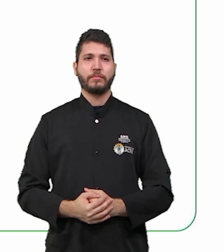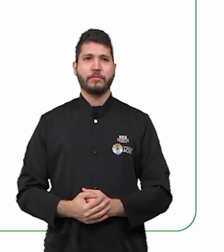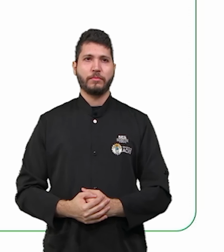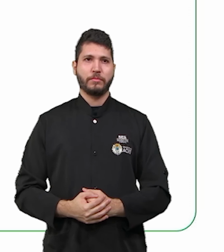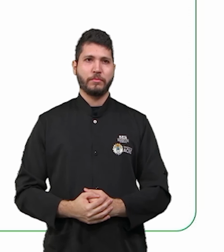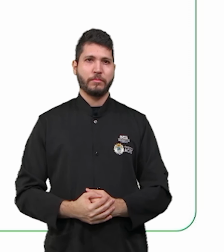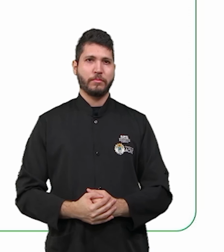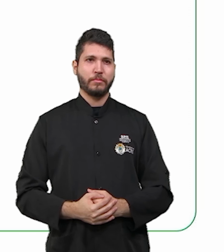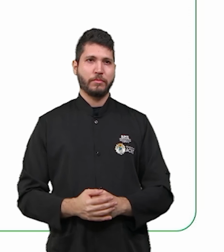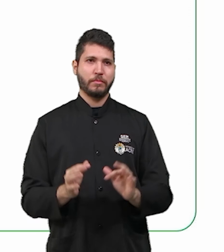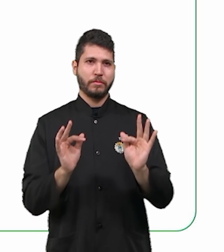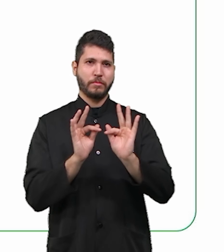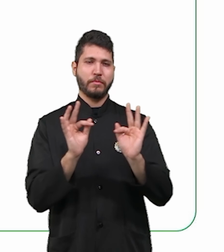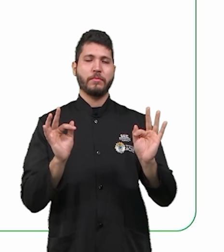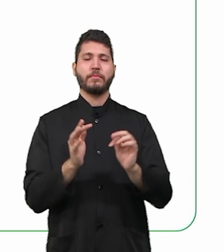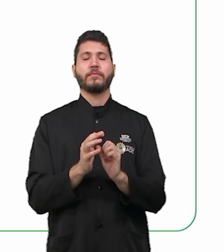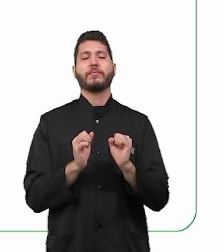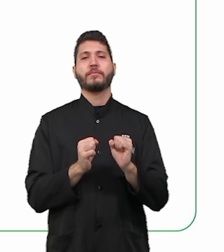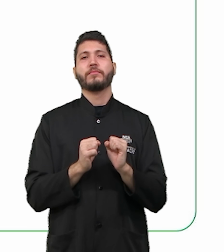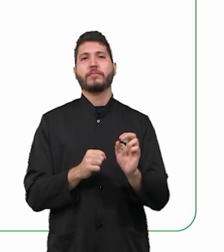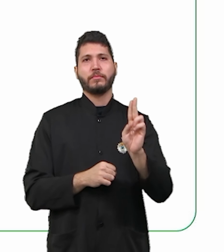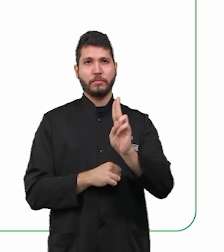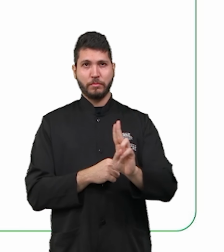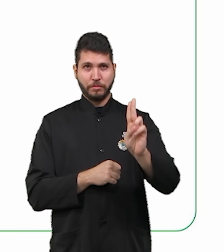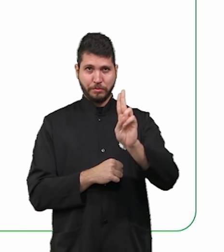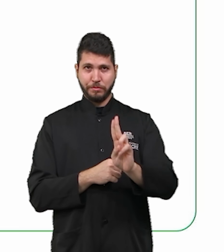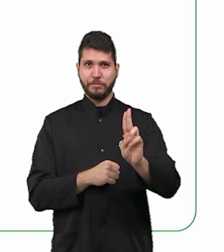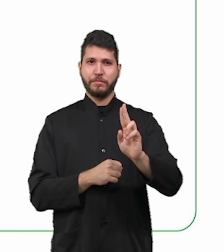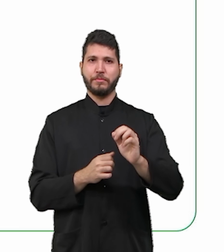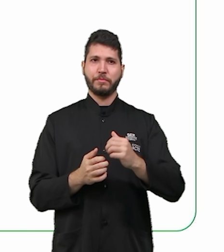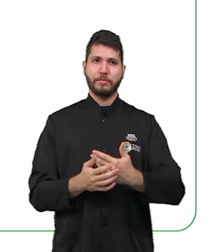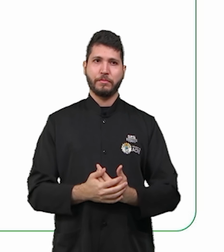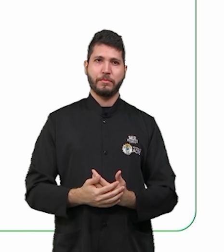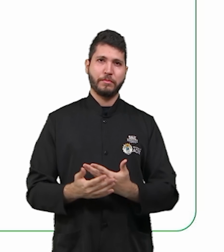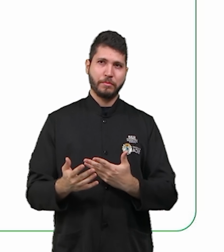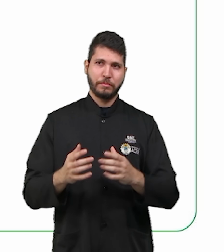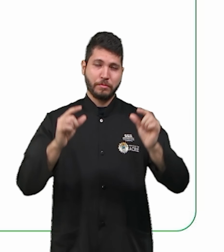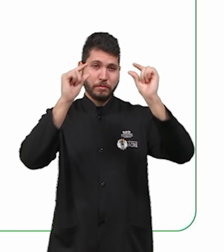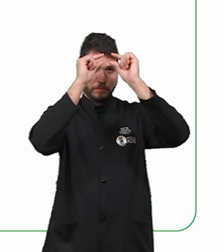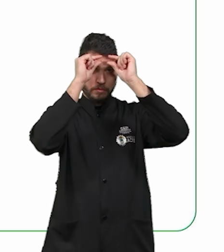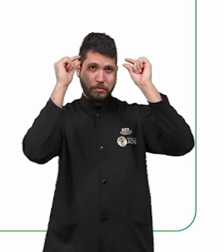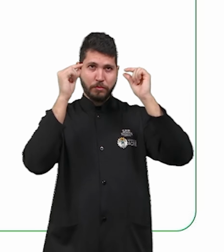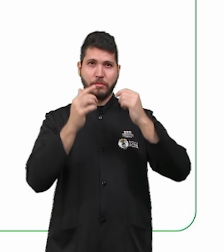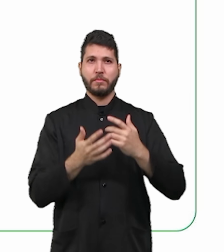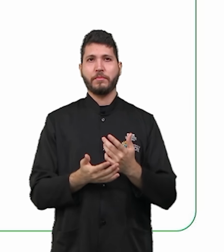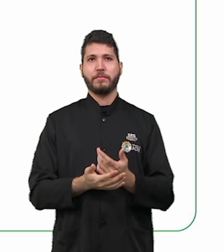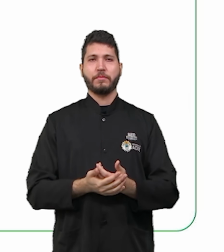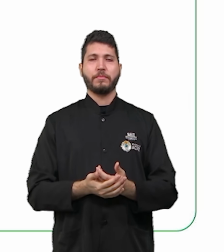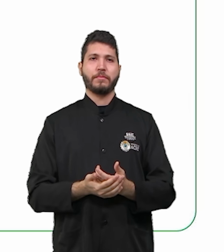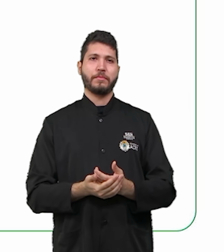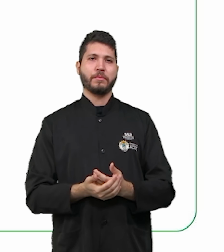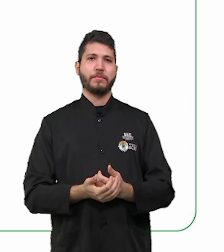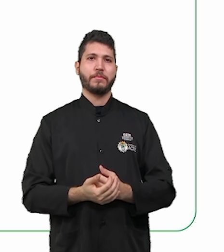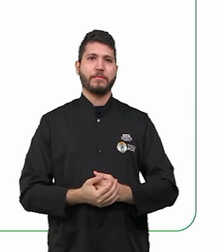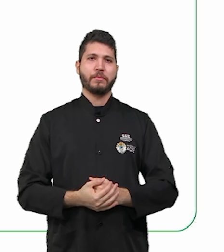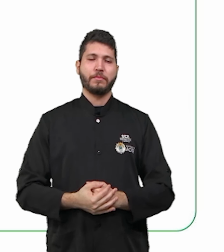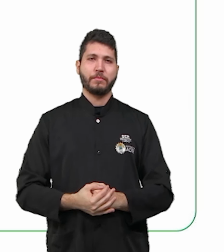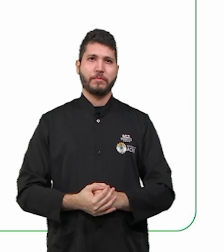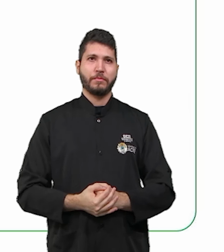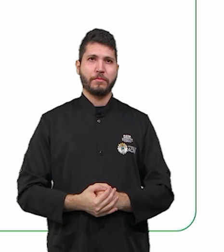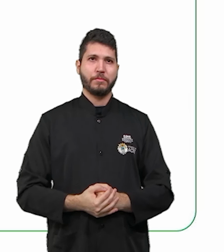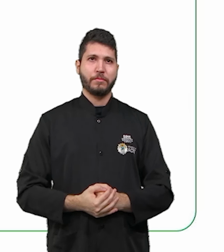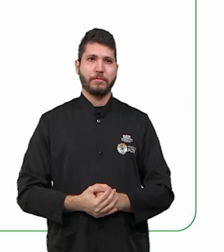tipo de frase eu poderia, por exemplo, usar para me posicionar frente a um estereótipo de que balé, por exemplo, é só para pessoas magras,